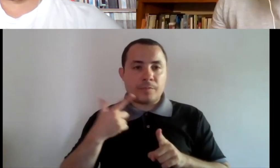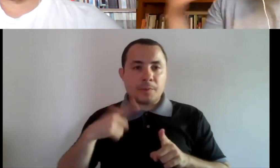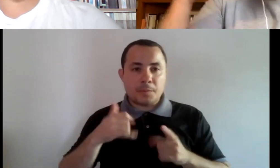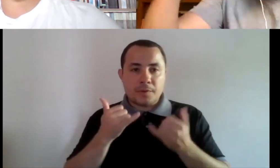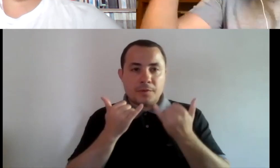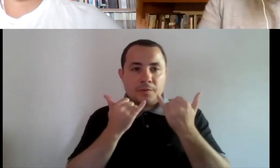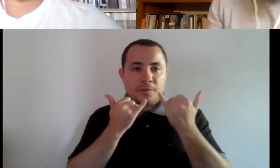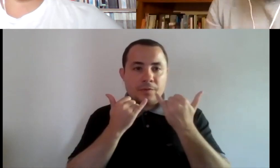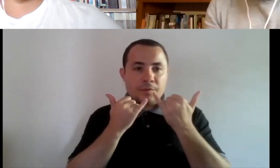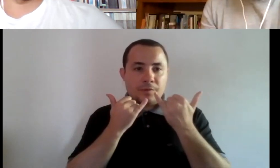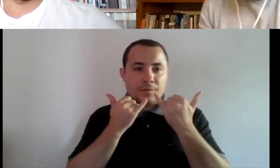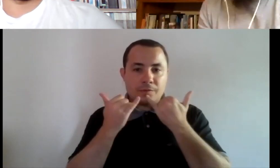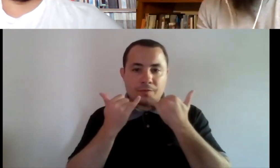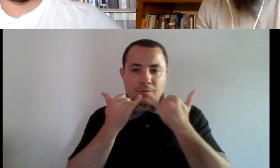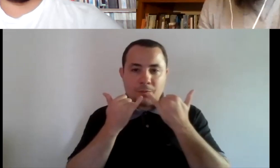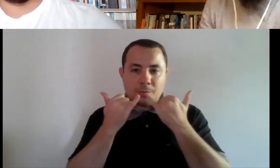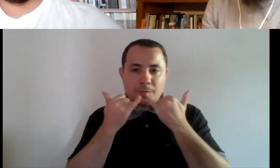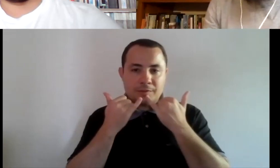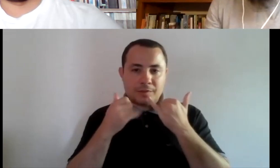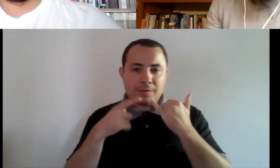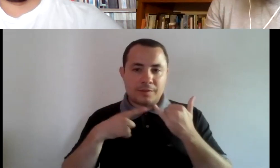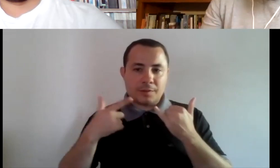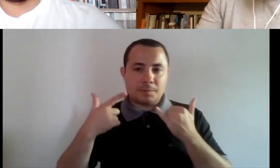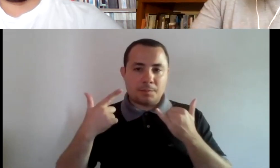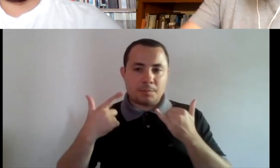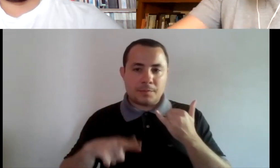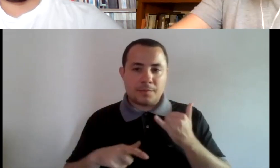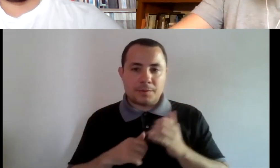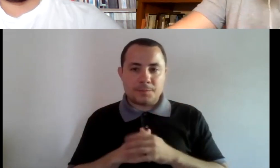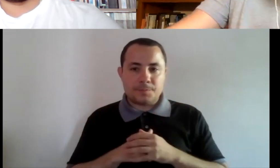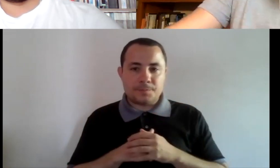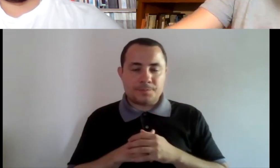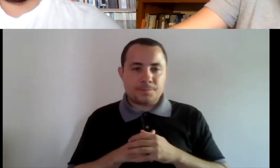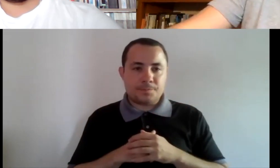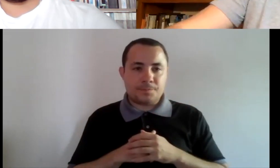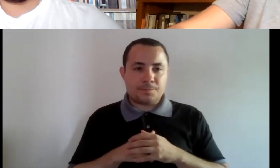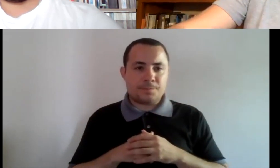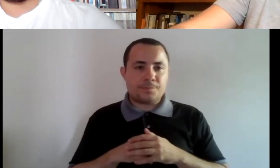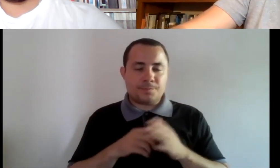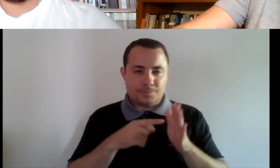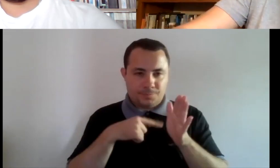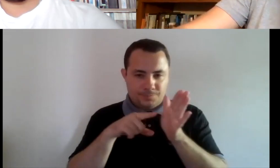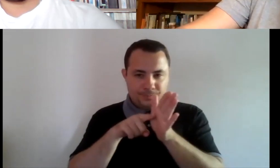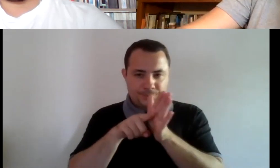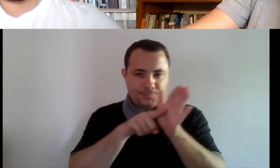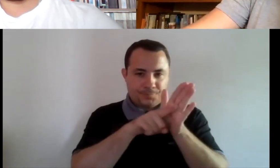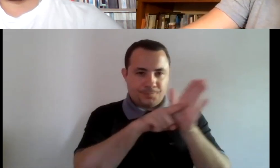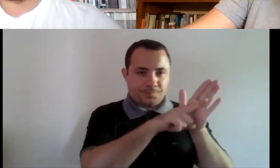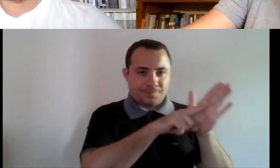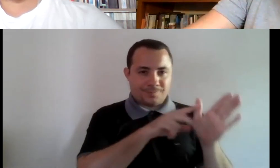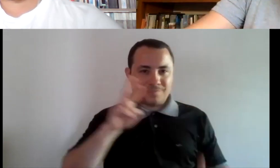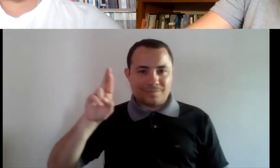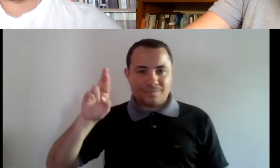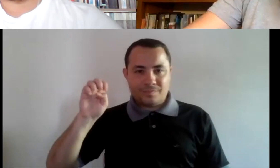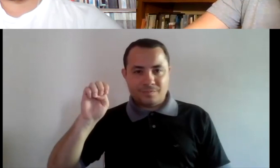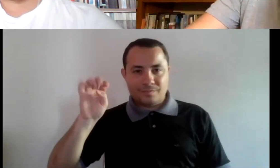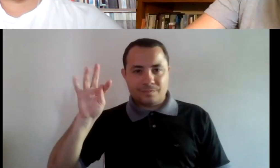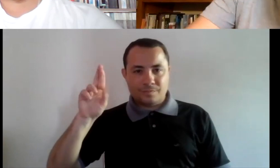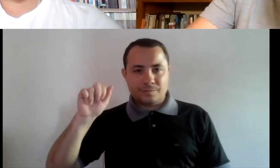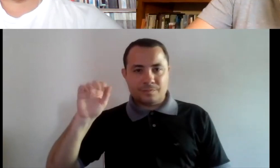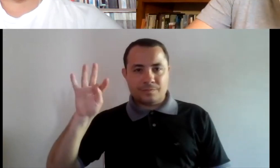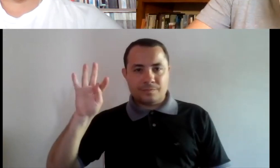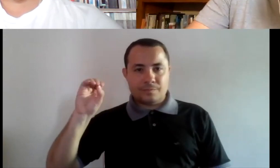já que a gente vai para a fase final da nossa conversa, é o seguinte, né? Nessa pesquisa Retratos da Leitura, tem uma seção grande